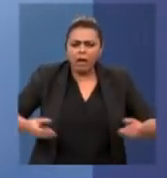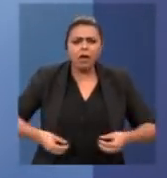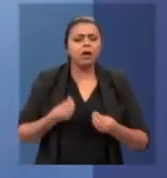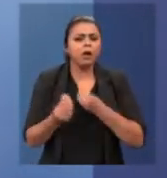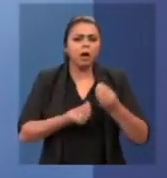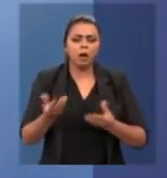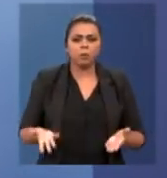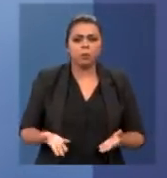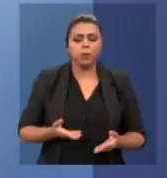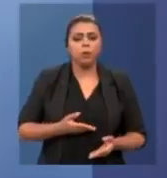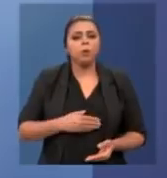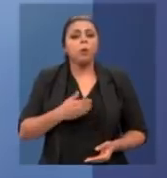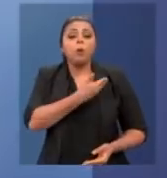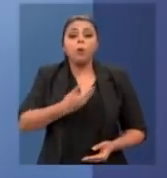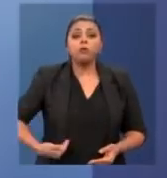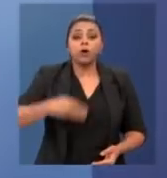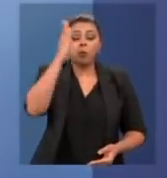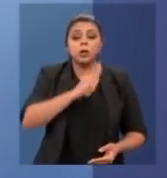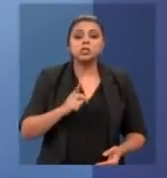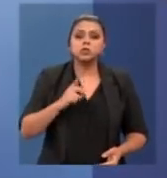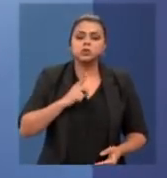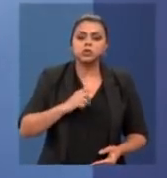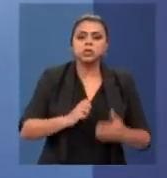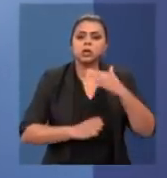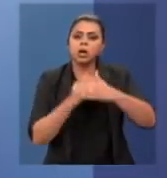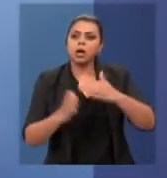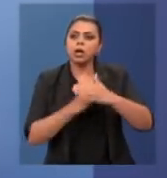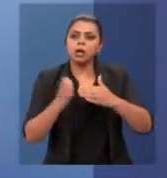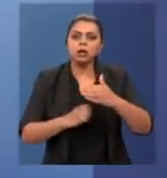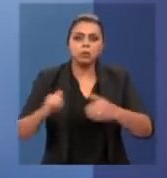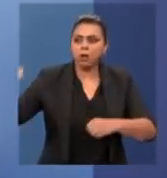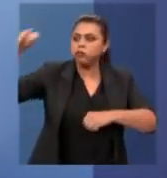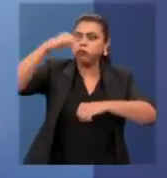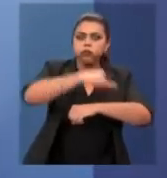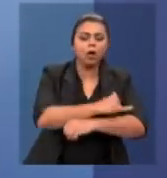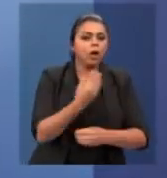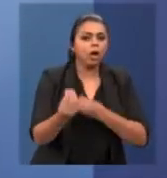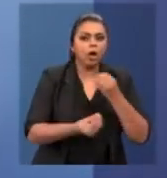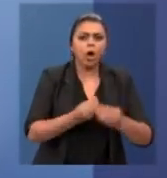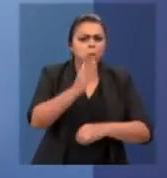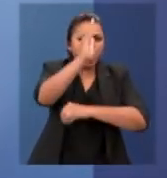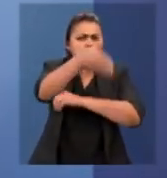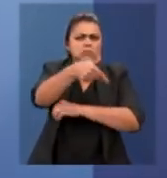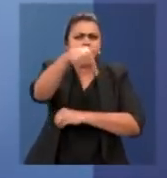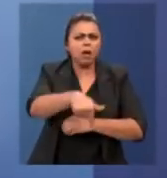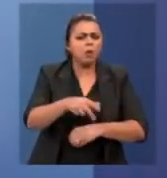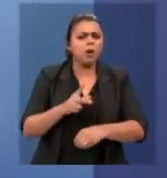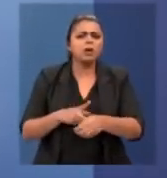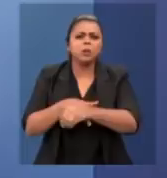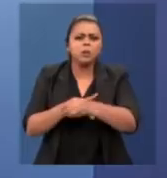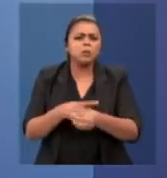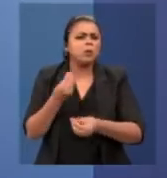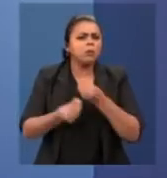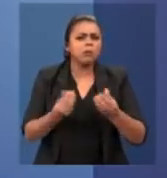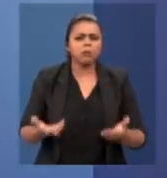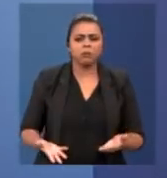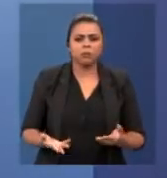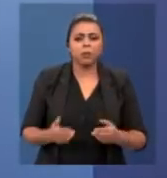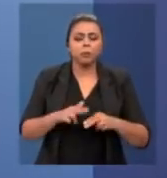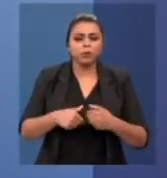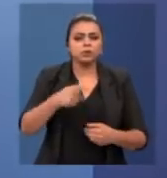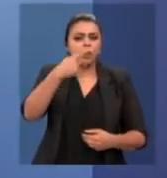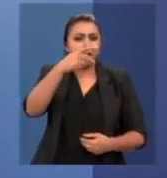o governo a gente tinha a empresa era tinha hotel aqui em guarapari imagino que queria dar isso deu no que deu a pec do